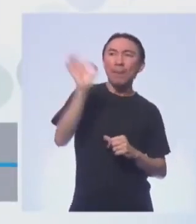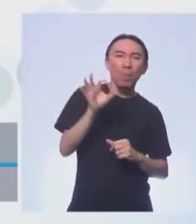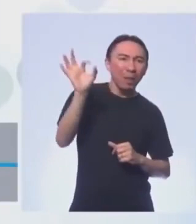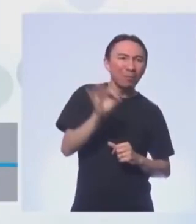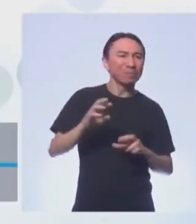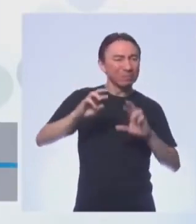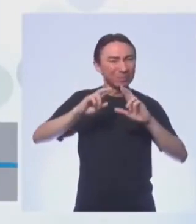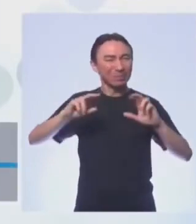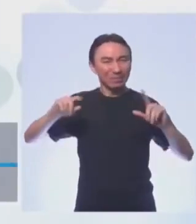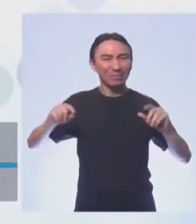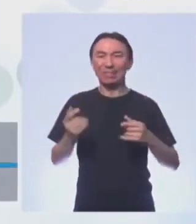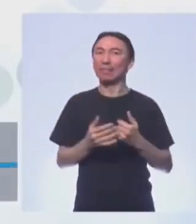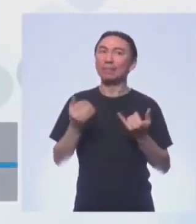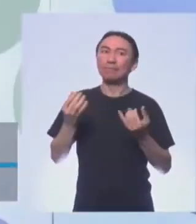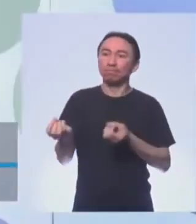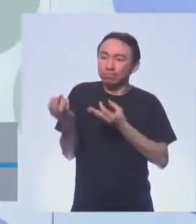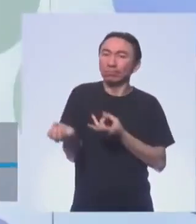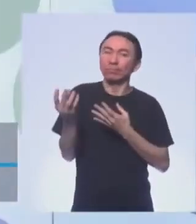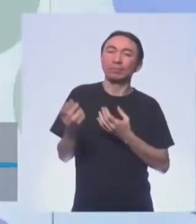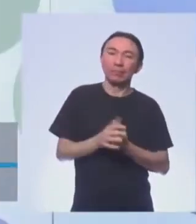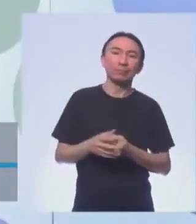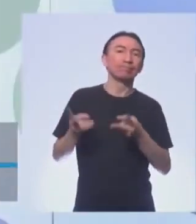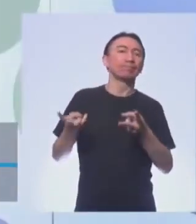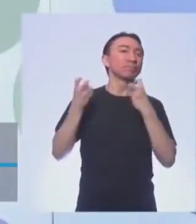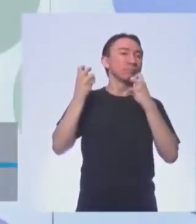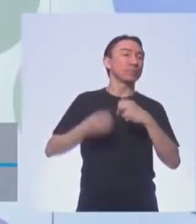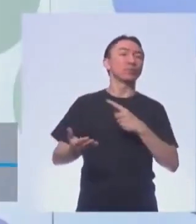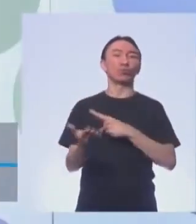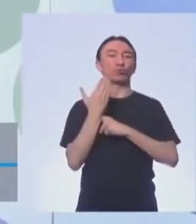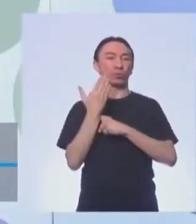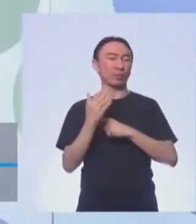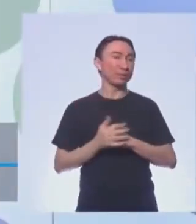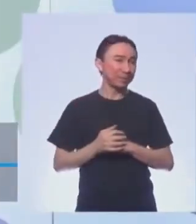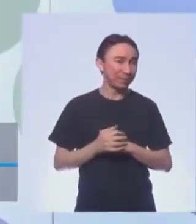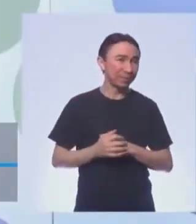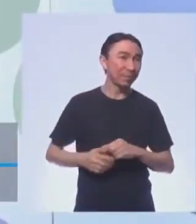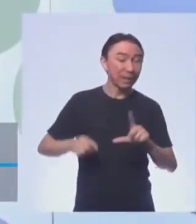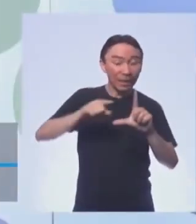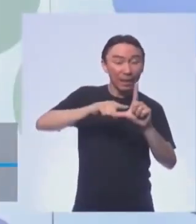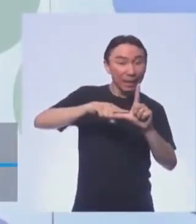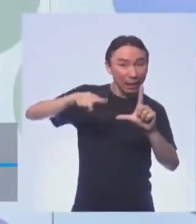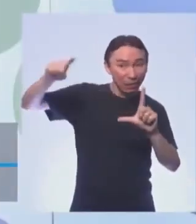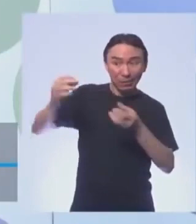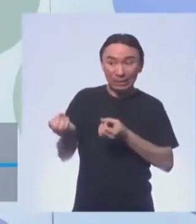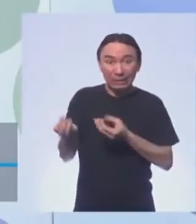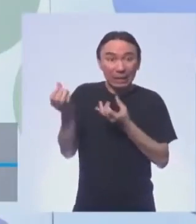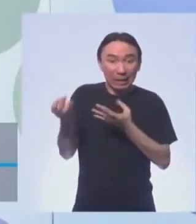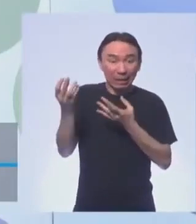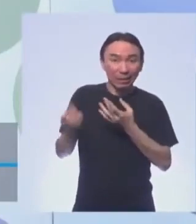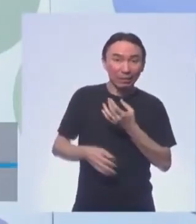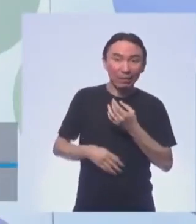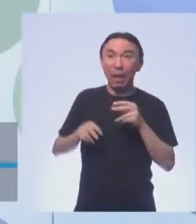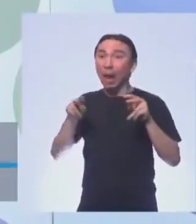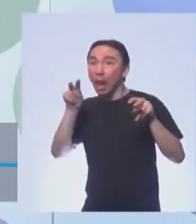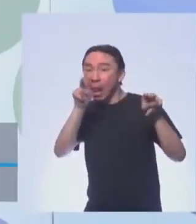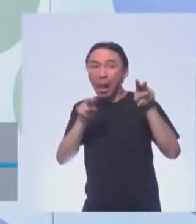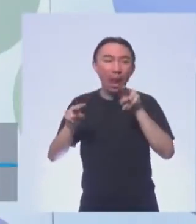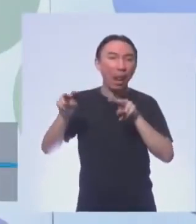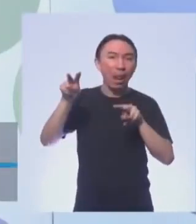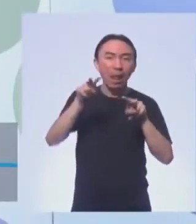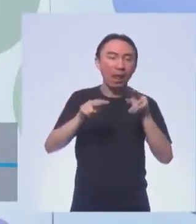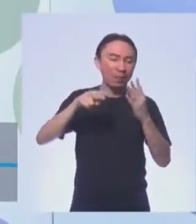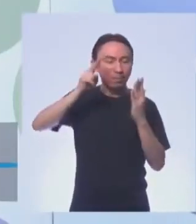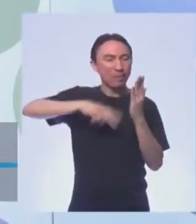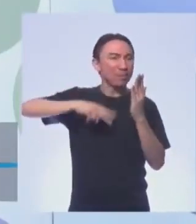muito a perceber. Nesse caso, os dados de gráfico, ele facilita a leitura, né? Facilita se você a leitura. Não está com muito tempo